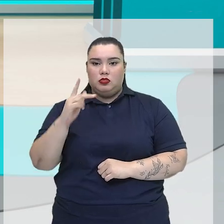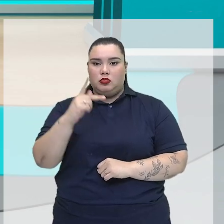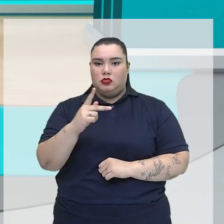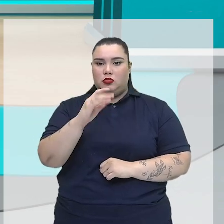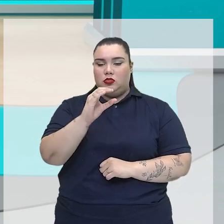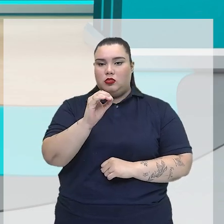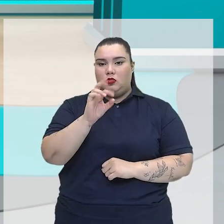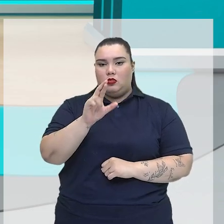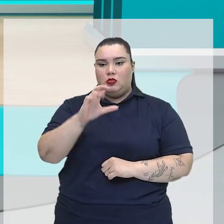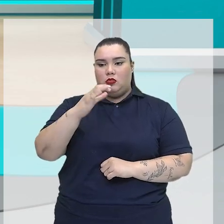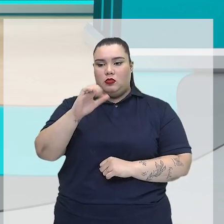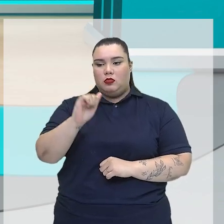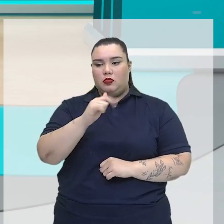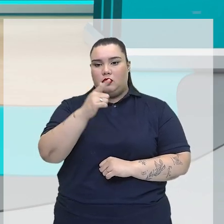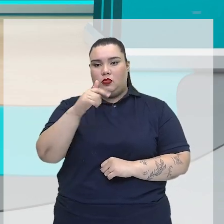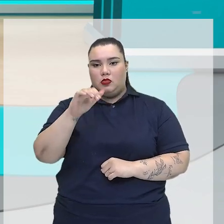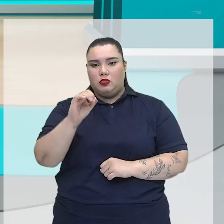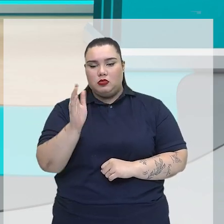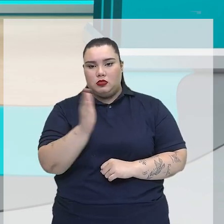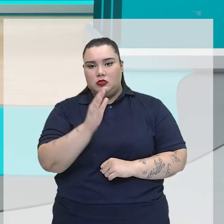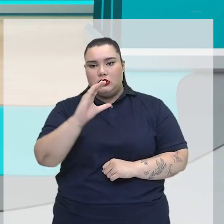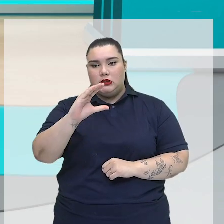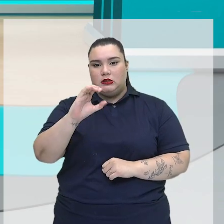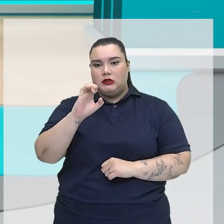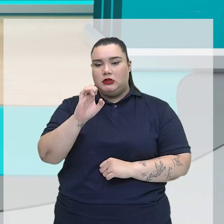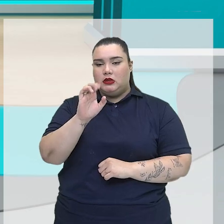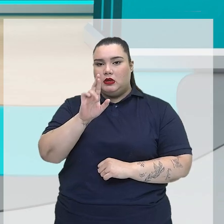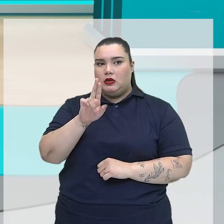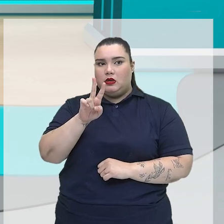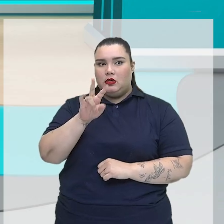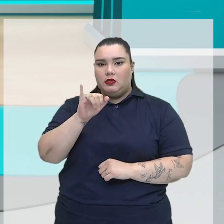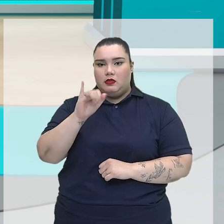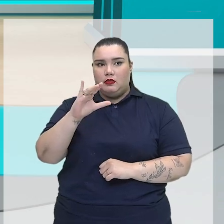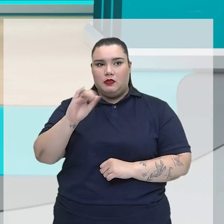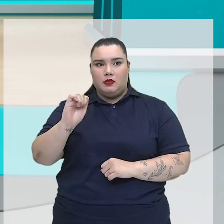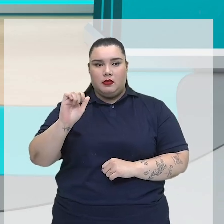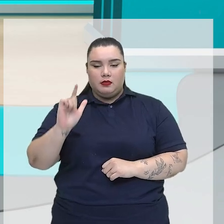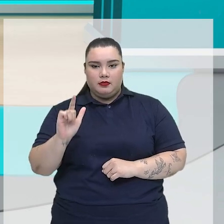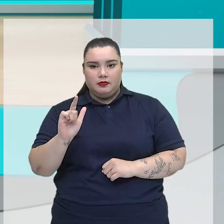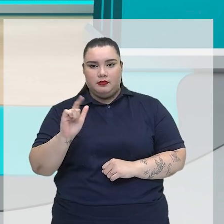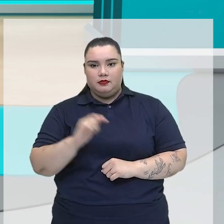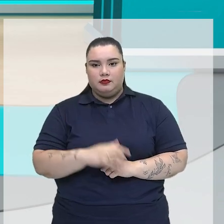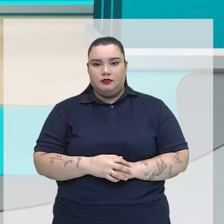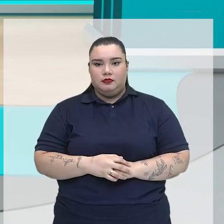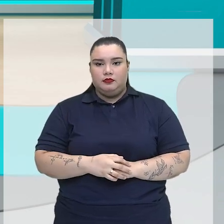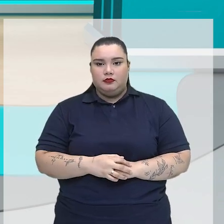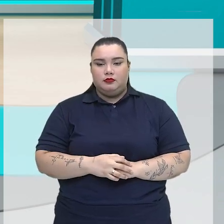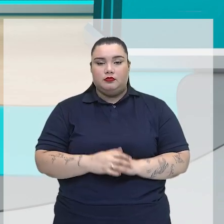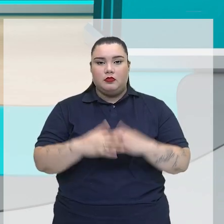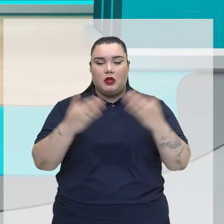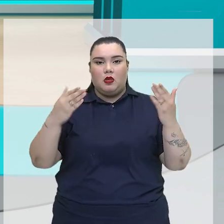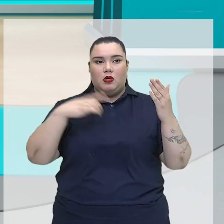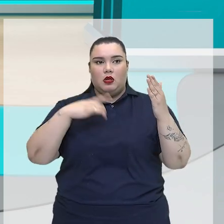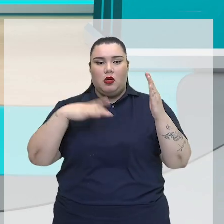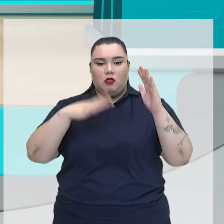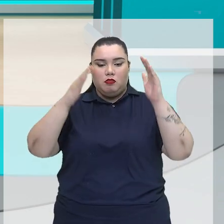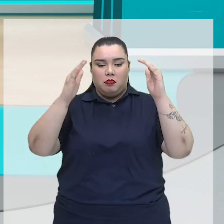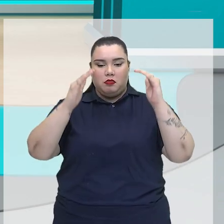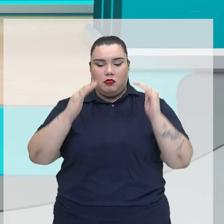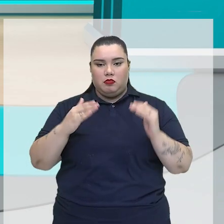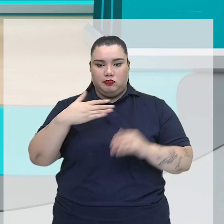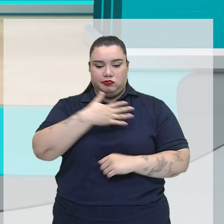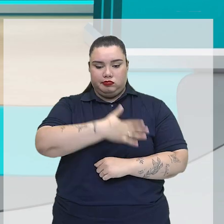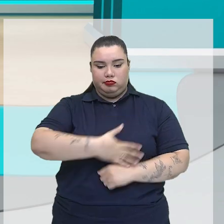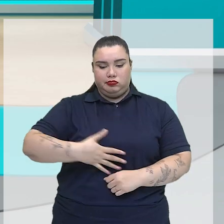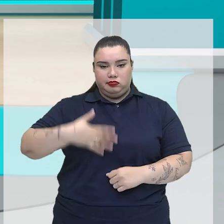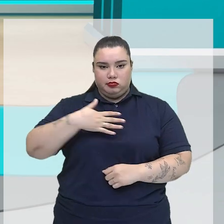porção cervical, ok? Mais na região aqui do nosso pescoço. Quando vai descendo aqui para a região torácica,